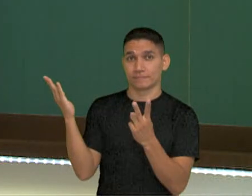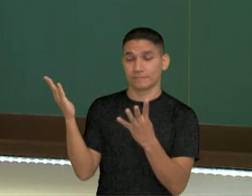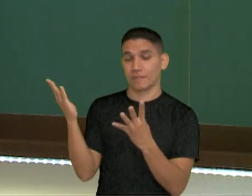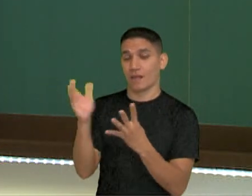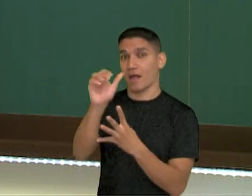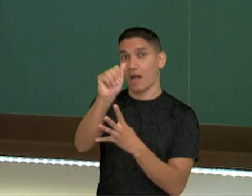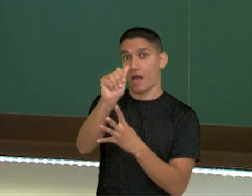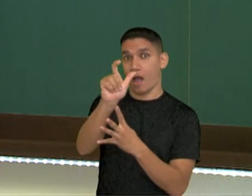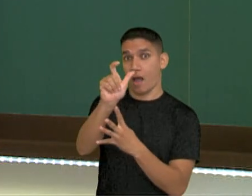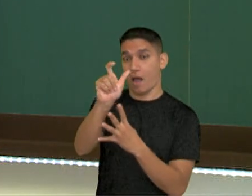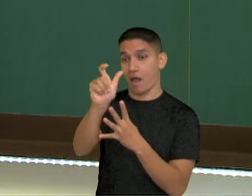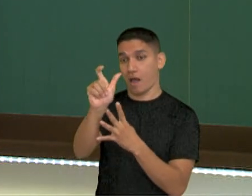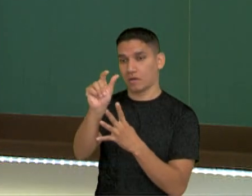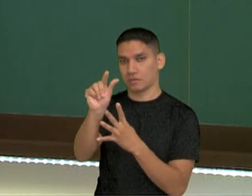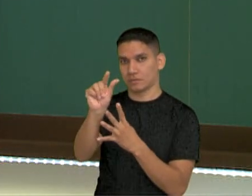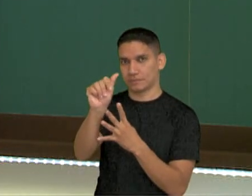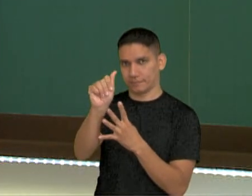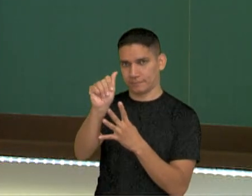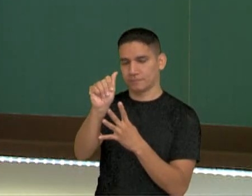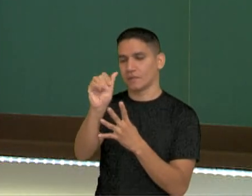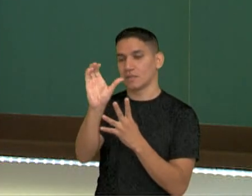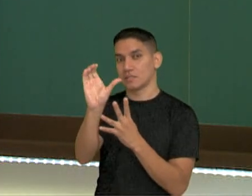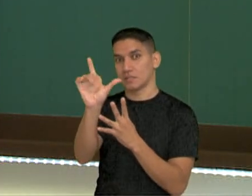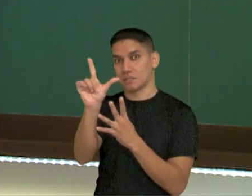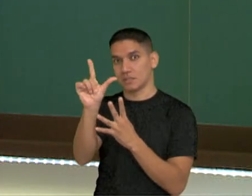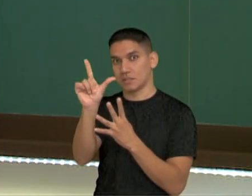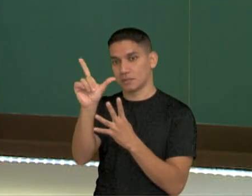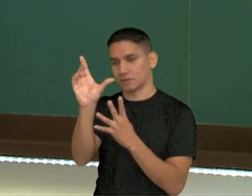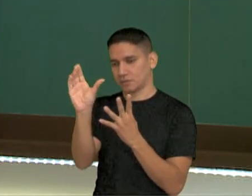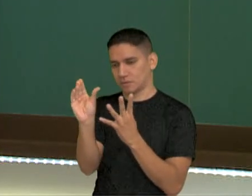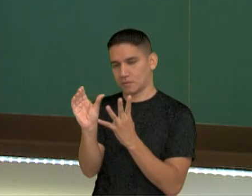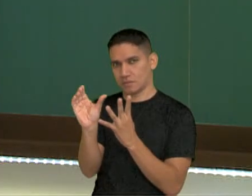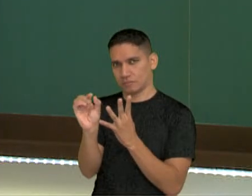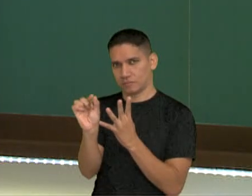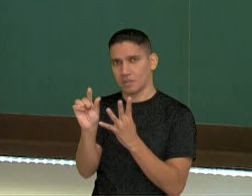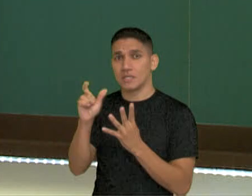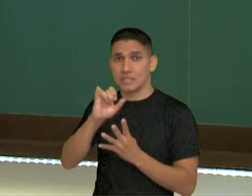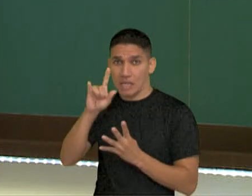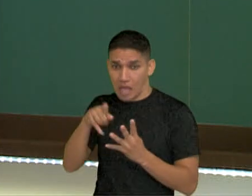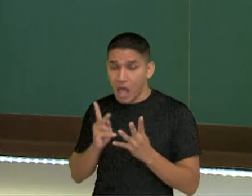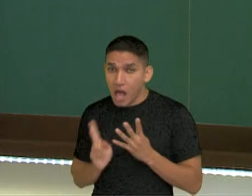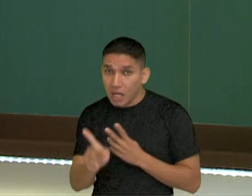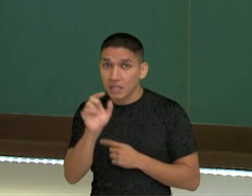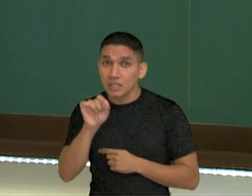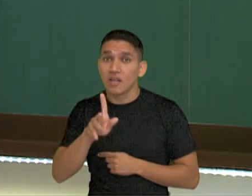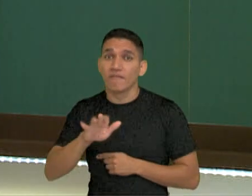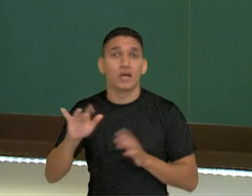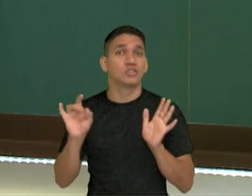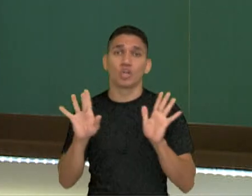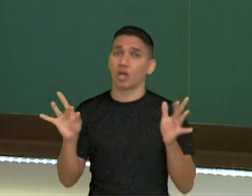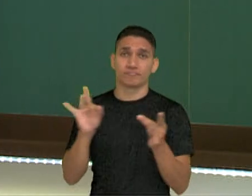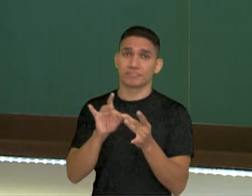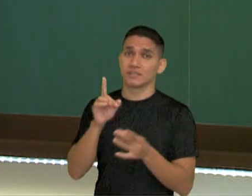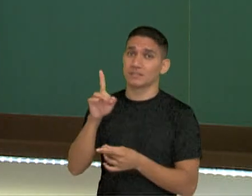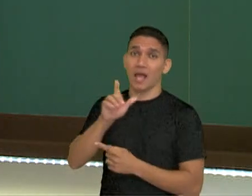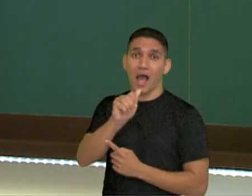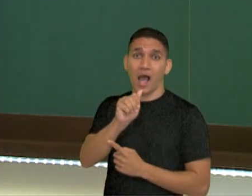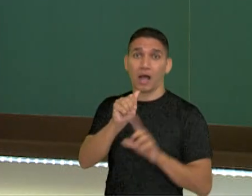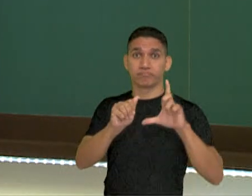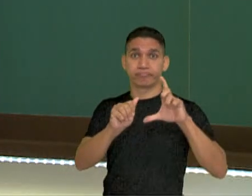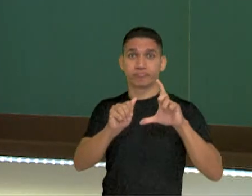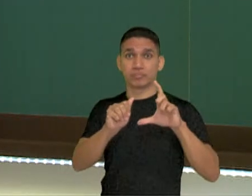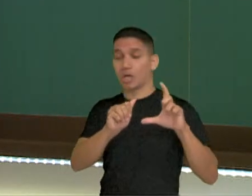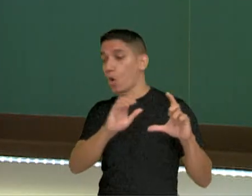cesão, cezinho. E se 100% deles forem assim, a gente tem certeza que nesse caso aqui só tem azão e nesse caso aqui só tem